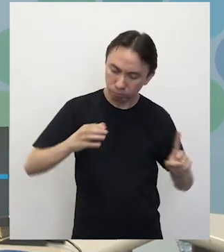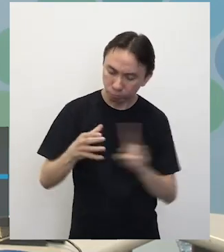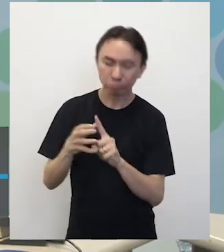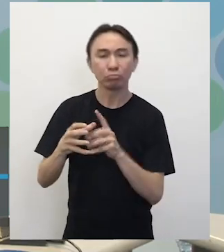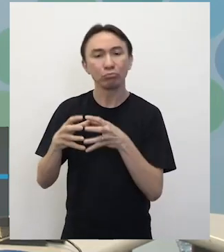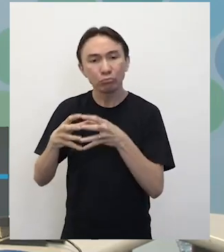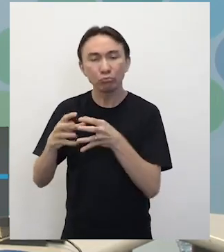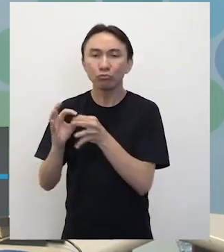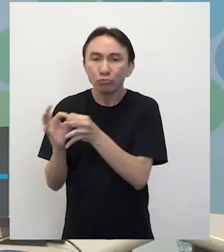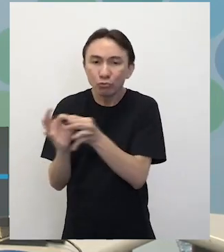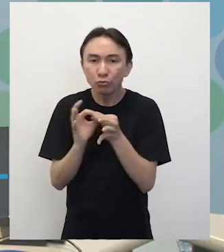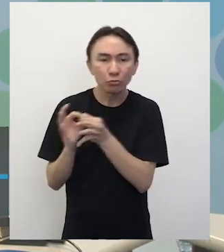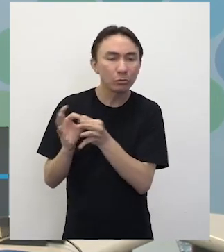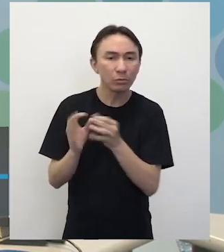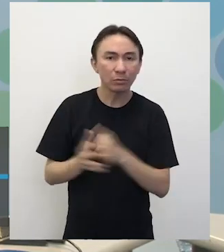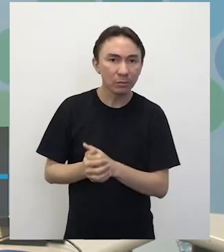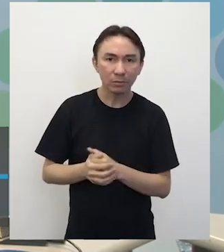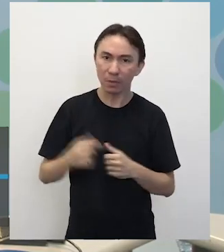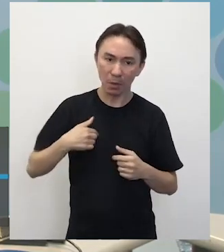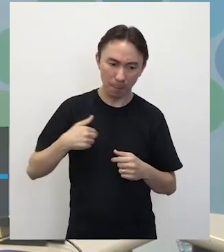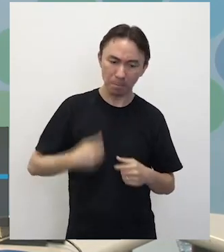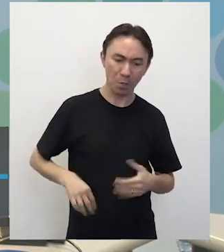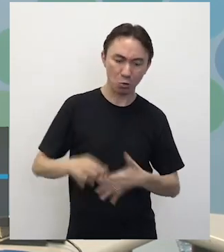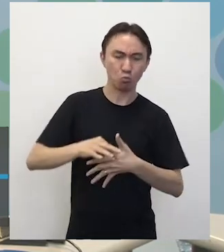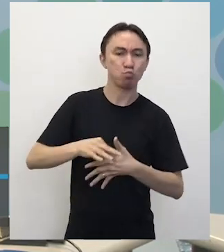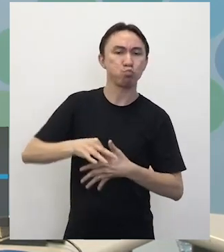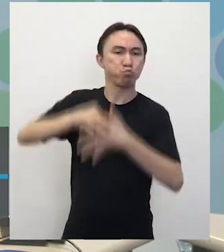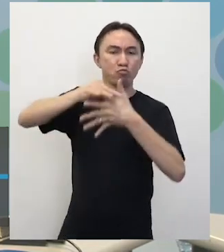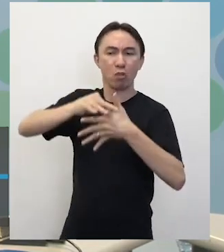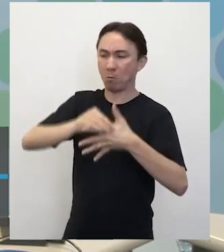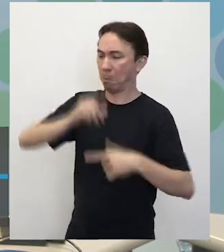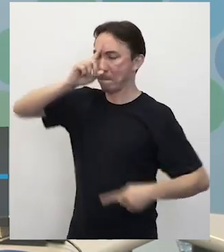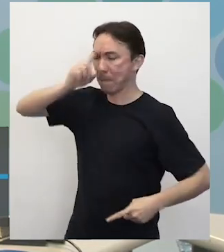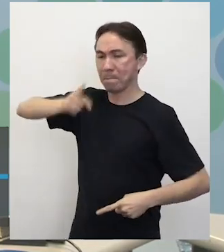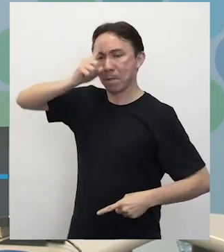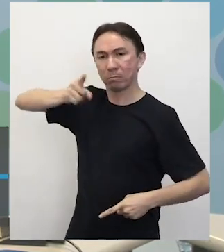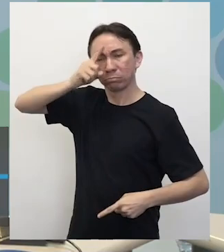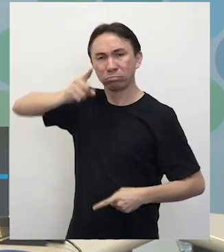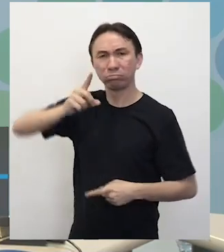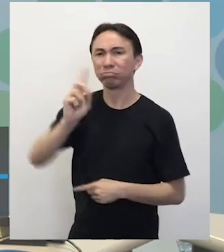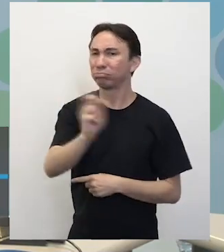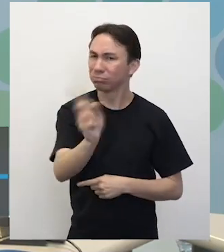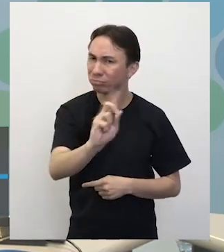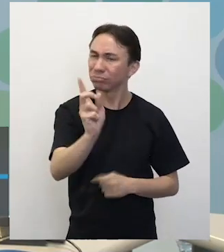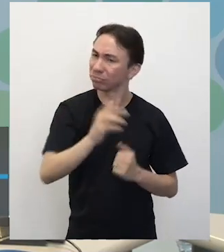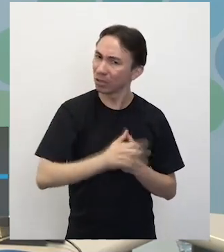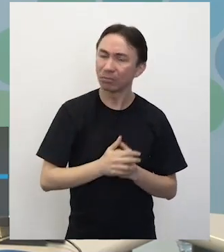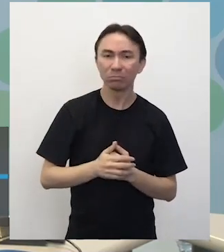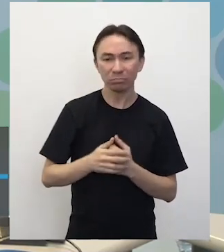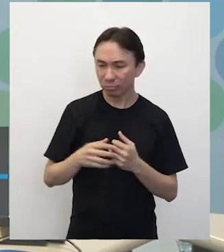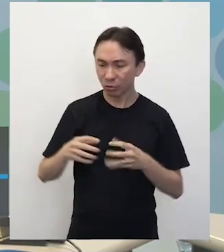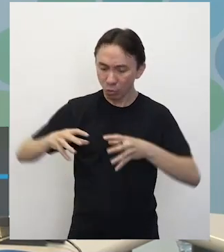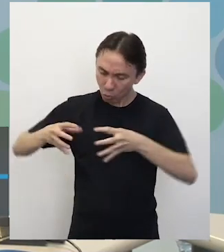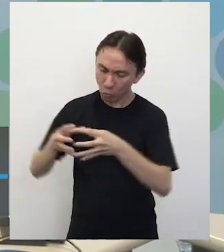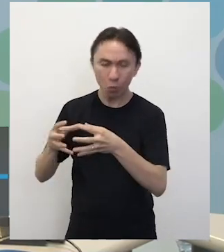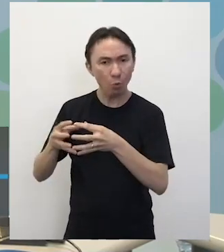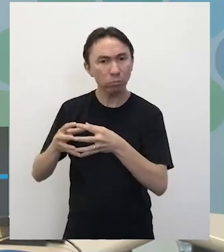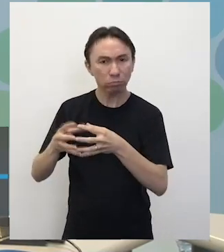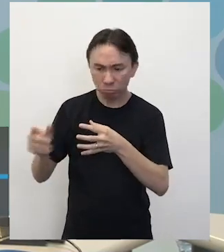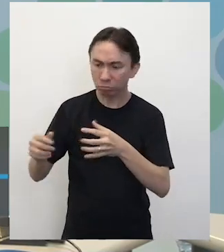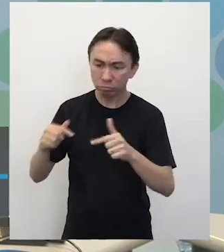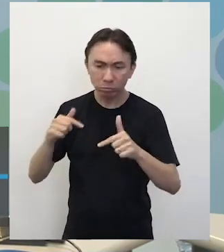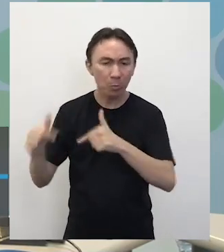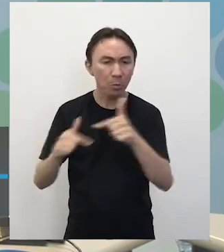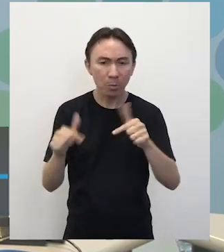né? Que é aquele cara que manda no grupo inteiro. Não. A gente tem que ter várias pessoas trabalhando em prol do mesmo objetivo,